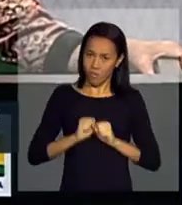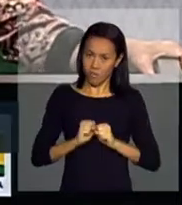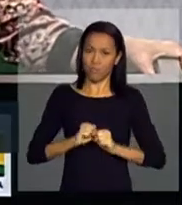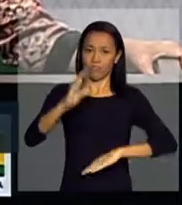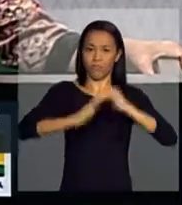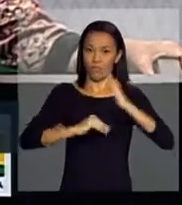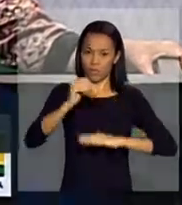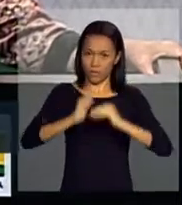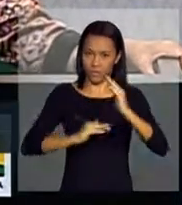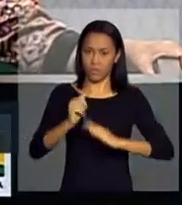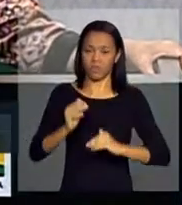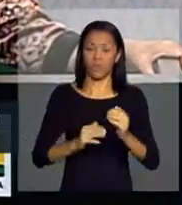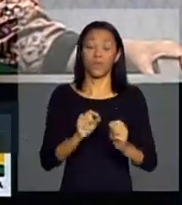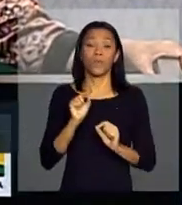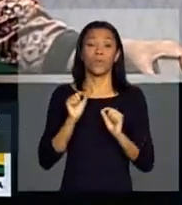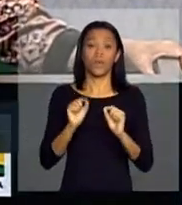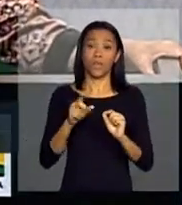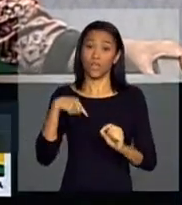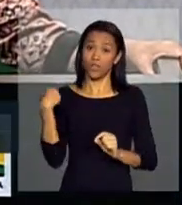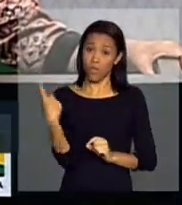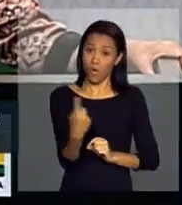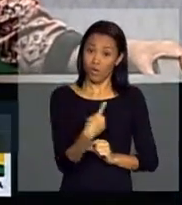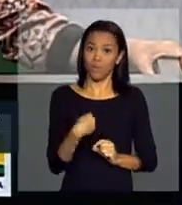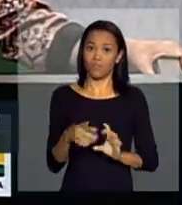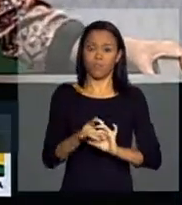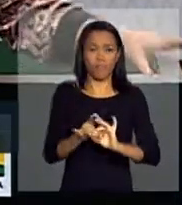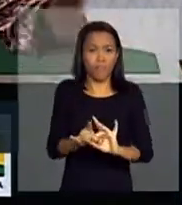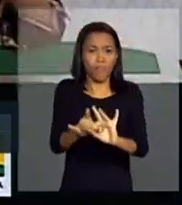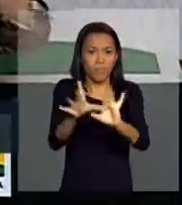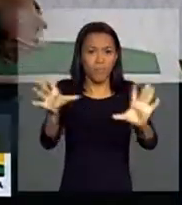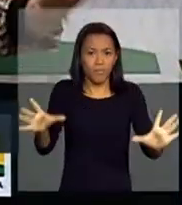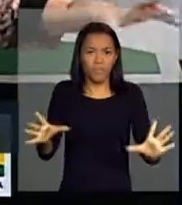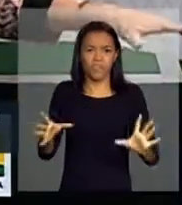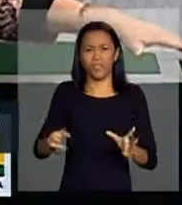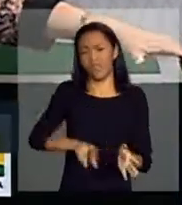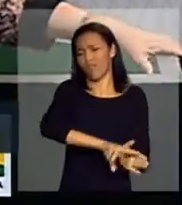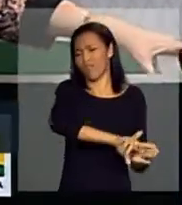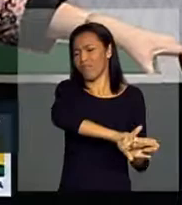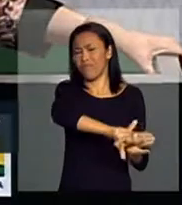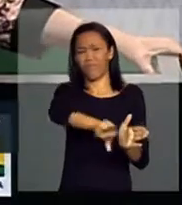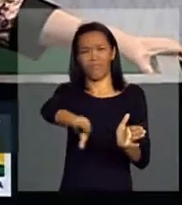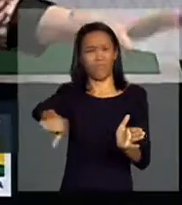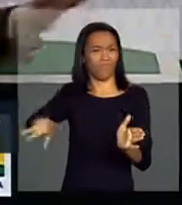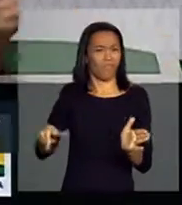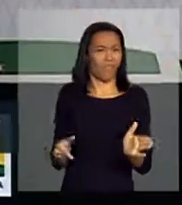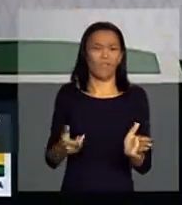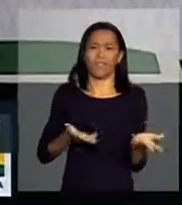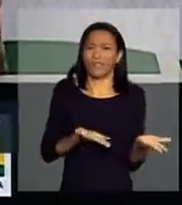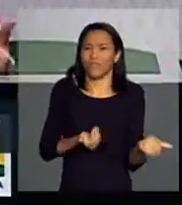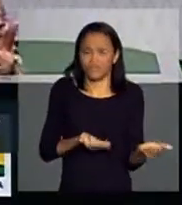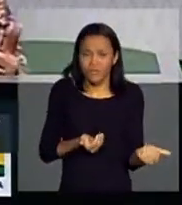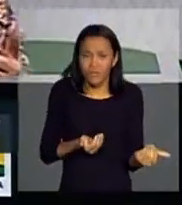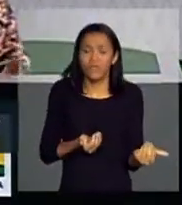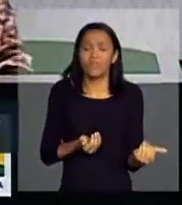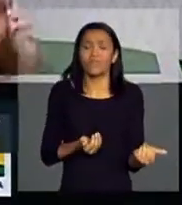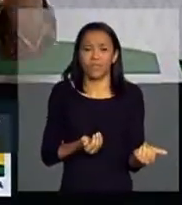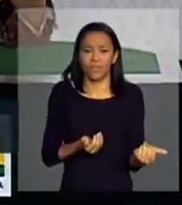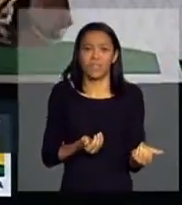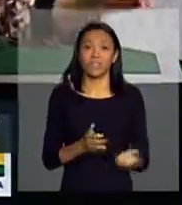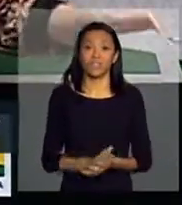é o fato de nós darmos acesso a milhões de jovens tanto através